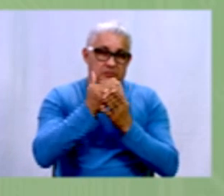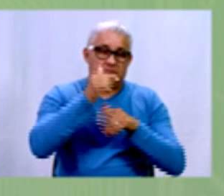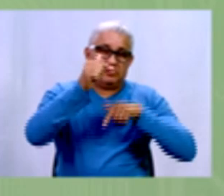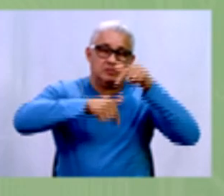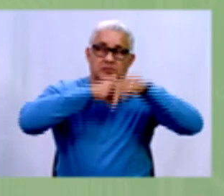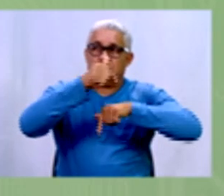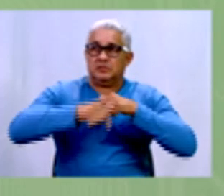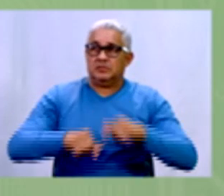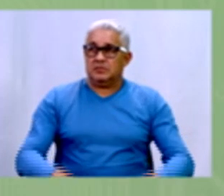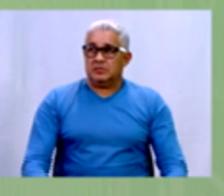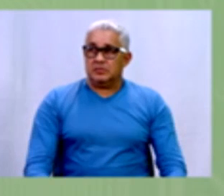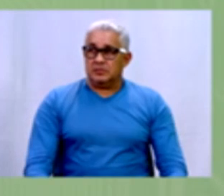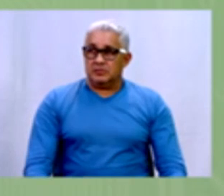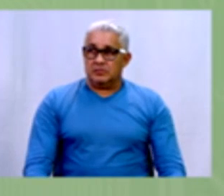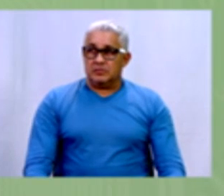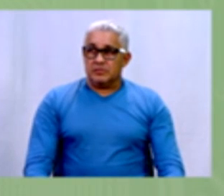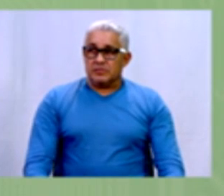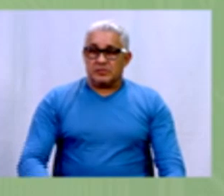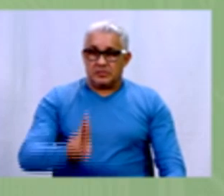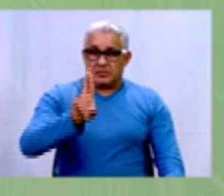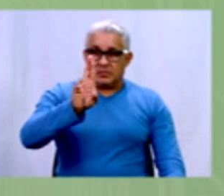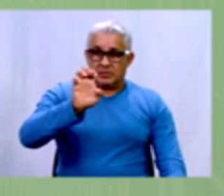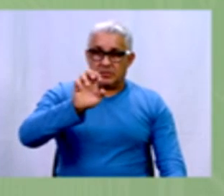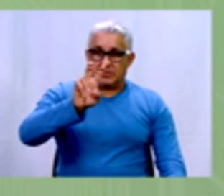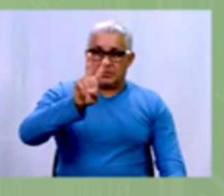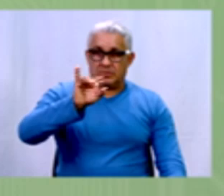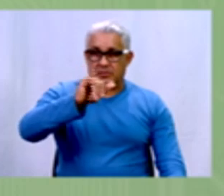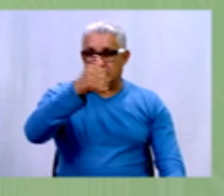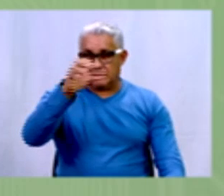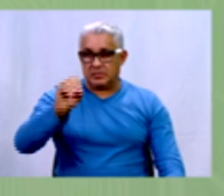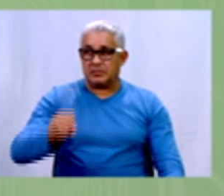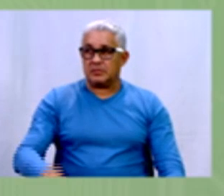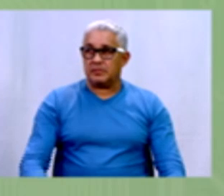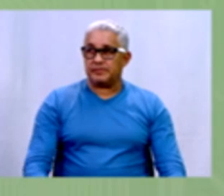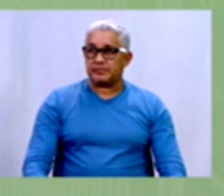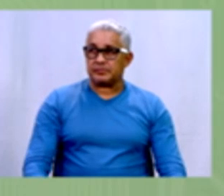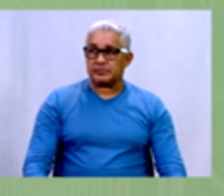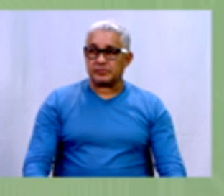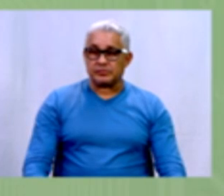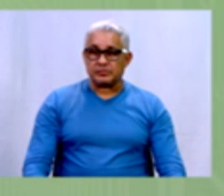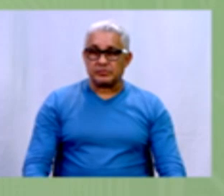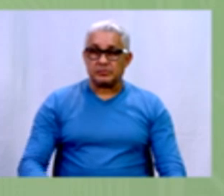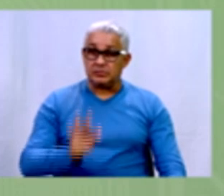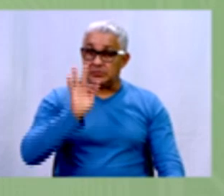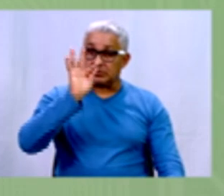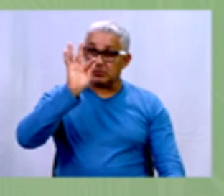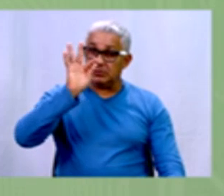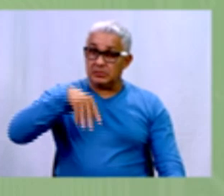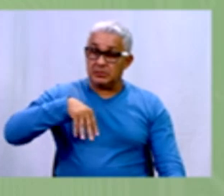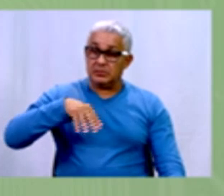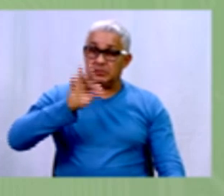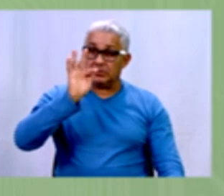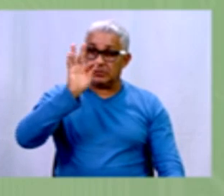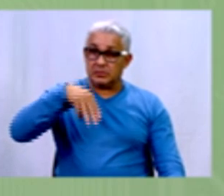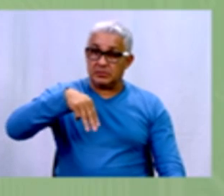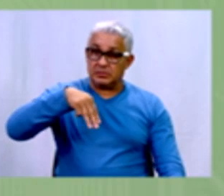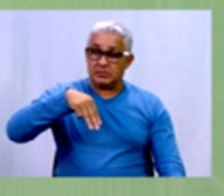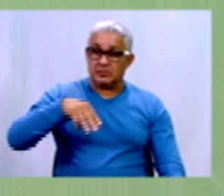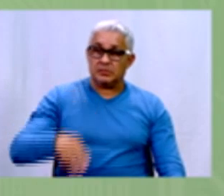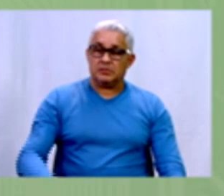trabalhos, né? A revisão, ou seja, no final